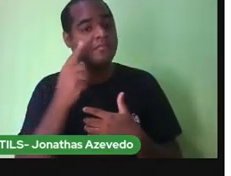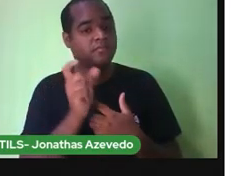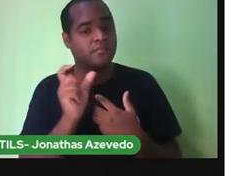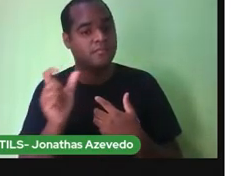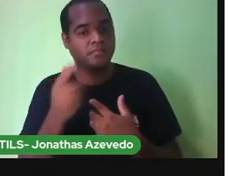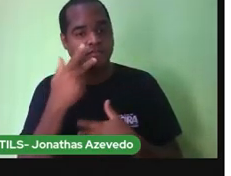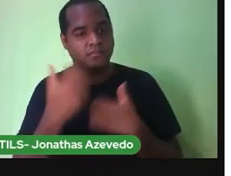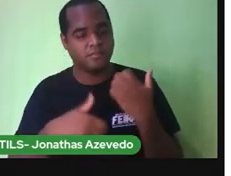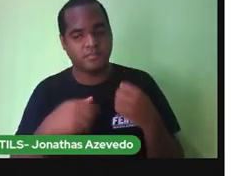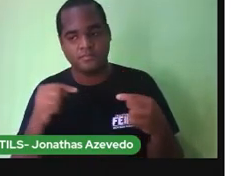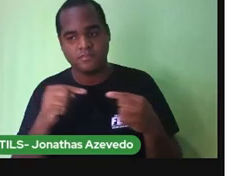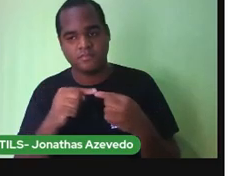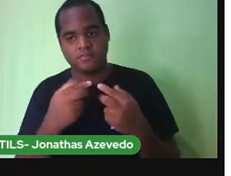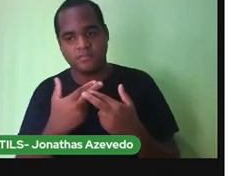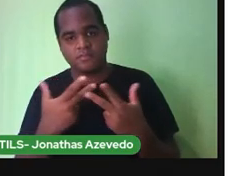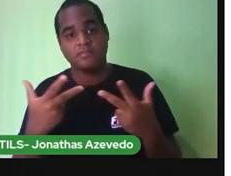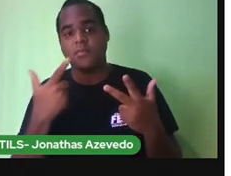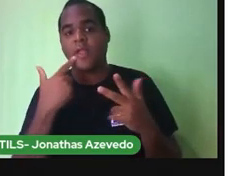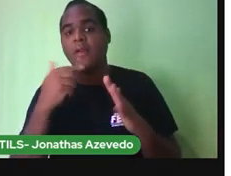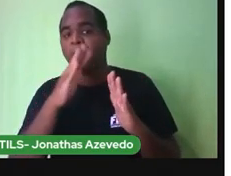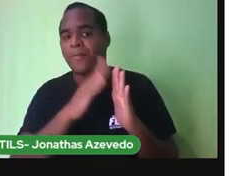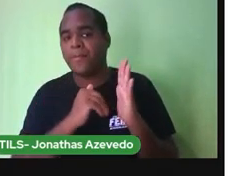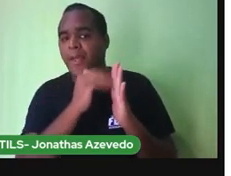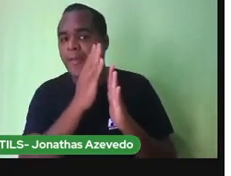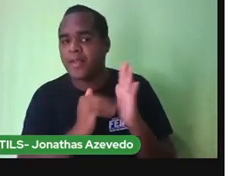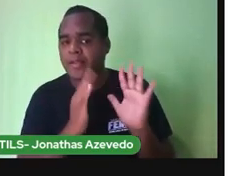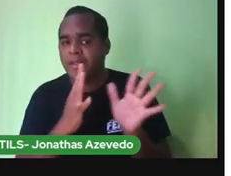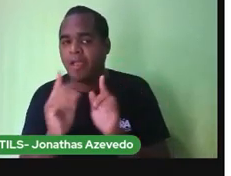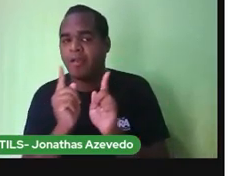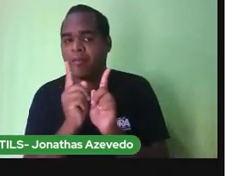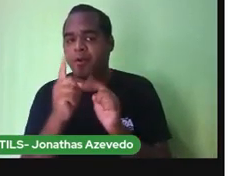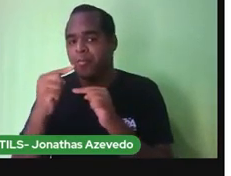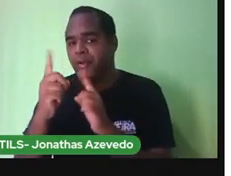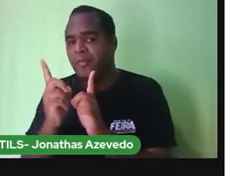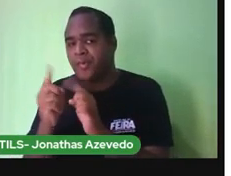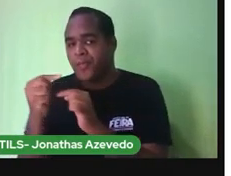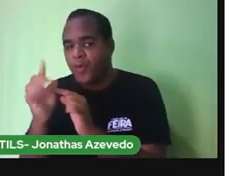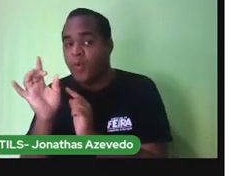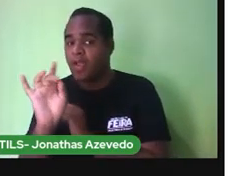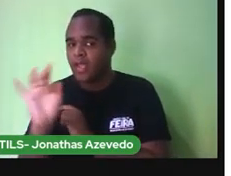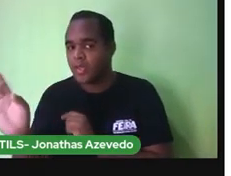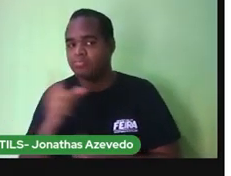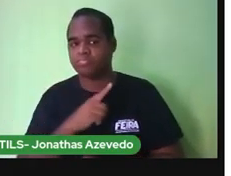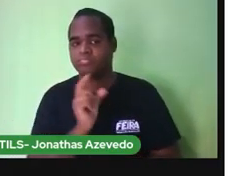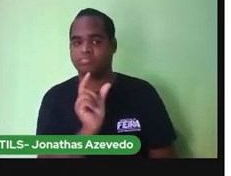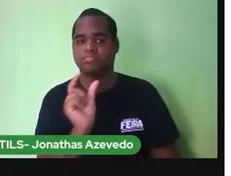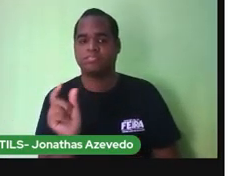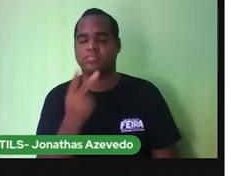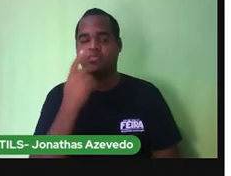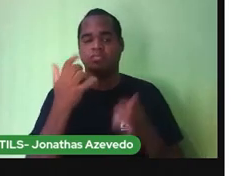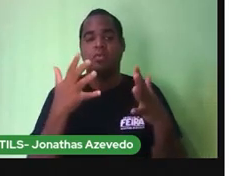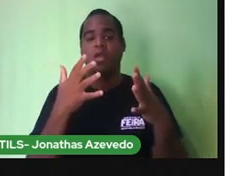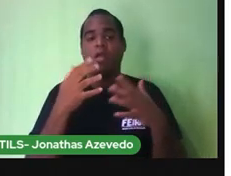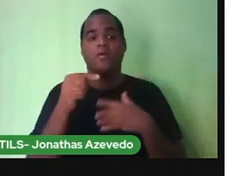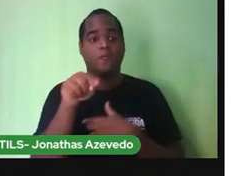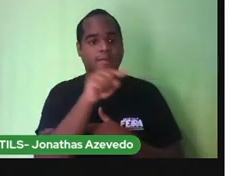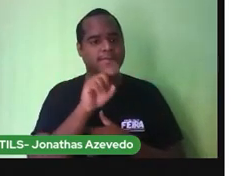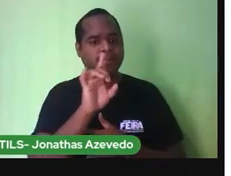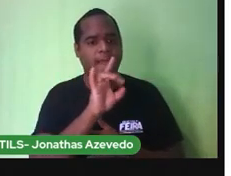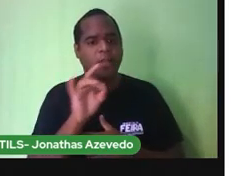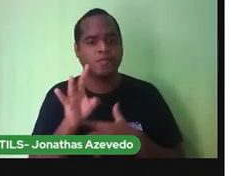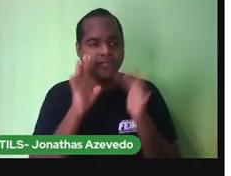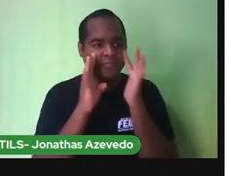nós já pintamos um quadradinho para cada sílaba e Se você prestar mais distante ele